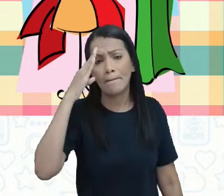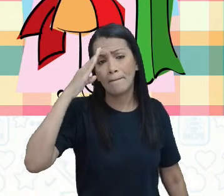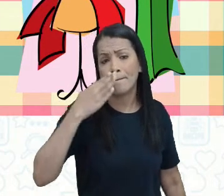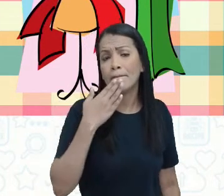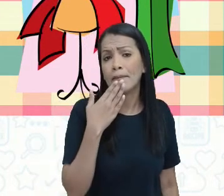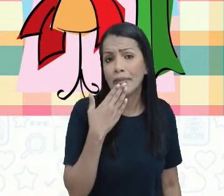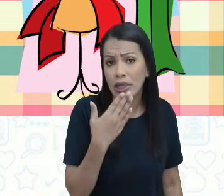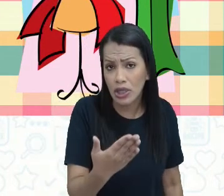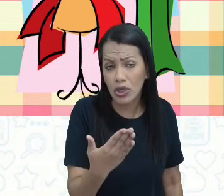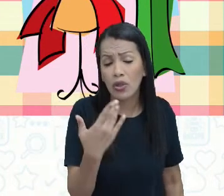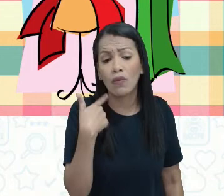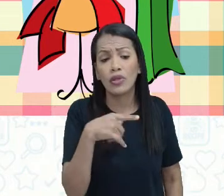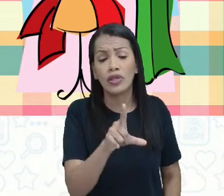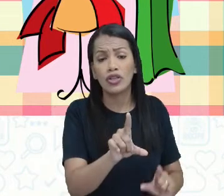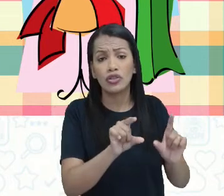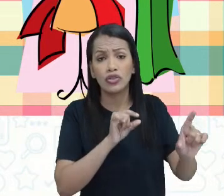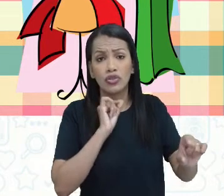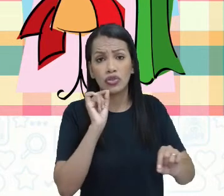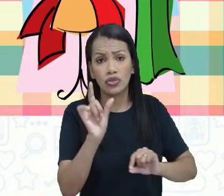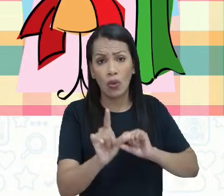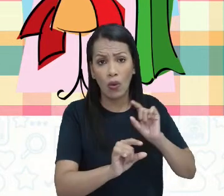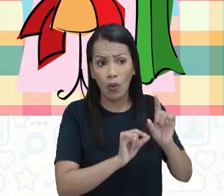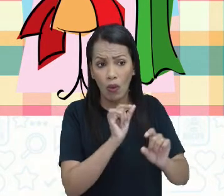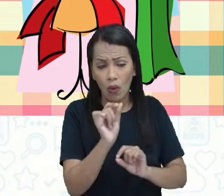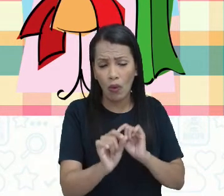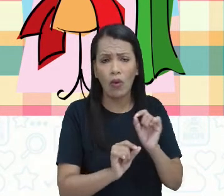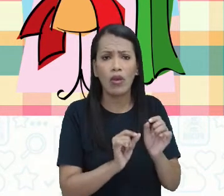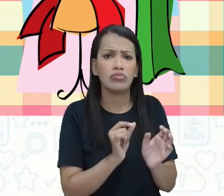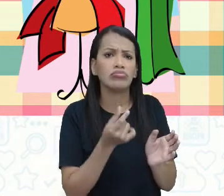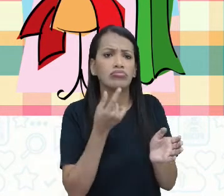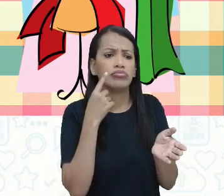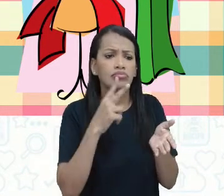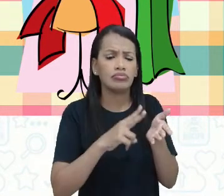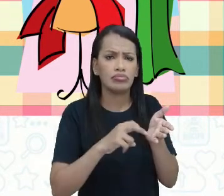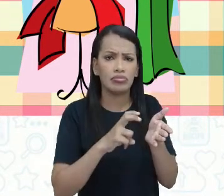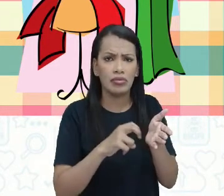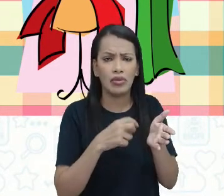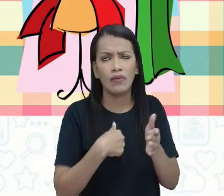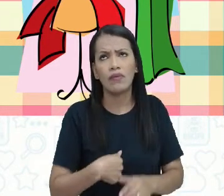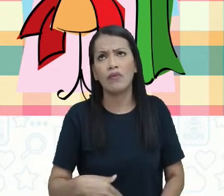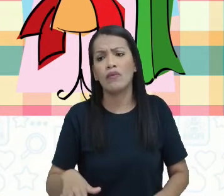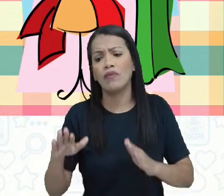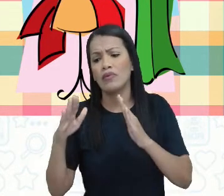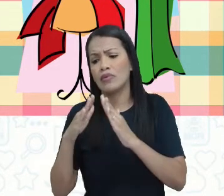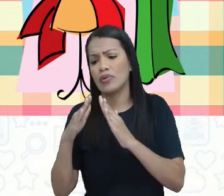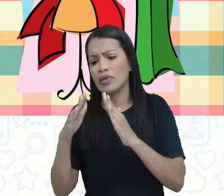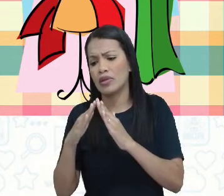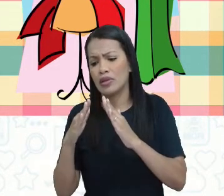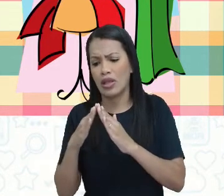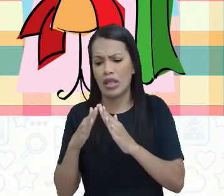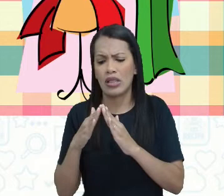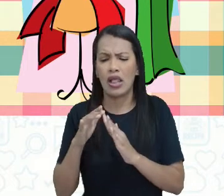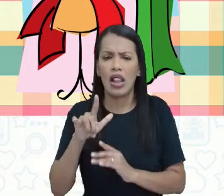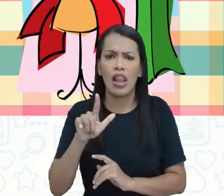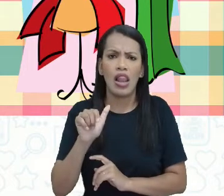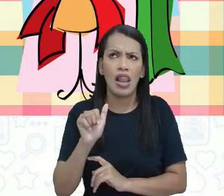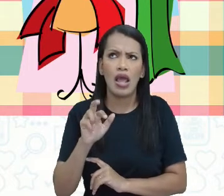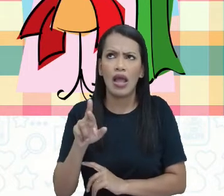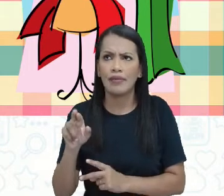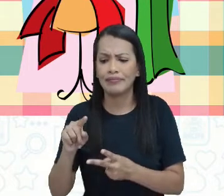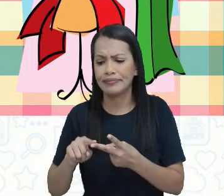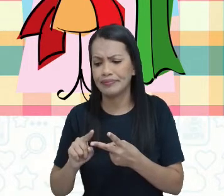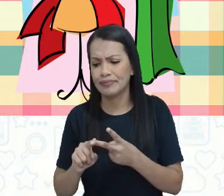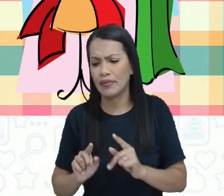e escolhas lexicais, ou seja, se eu vou chamar a minha casa, de lar, de moradia, de